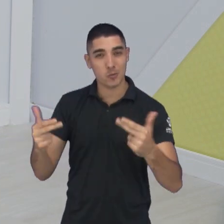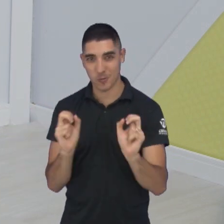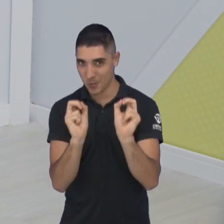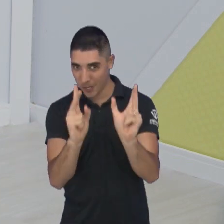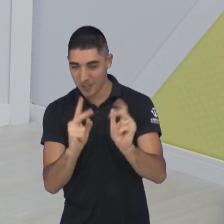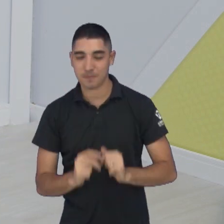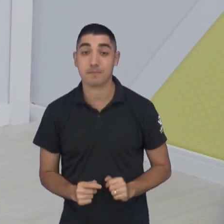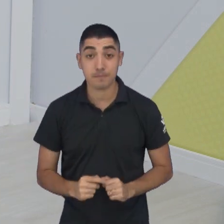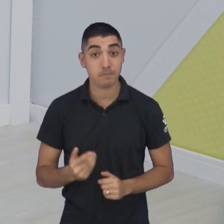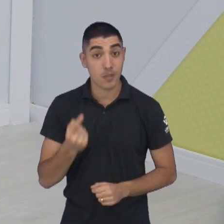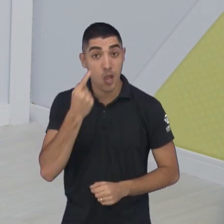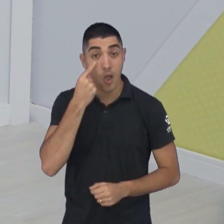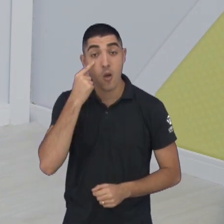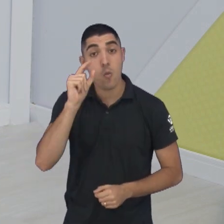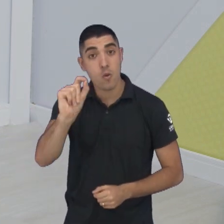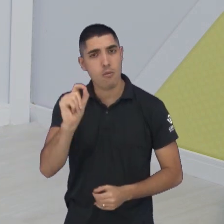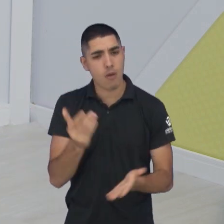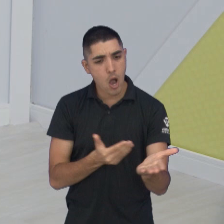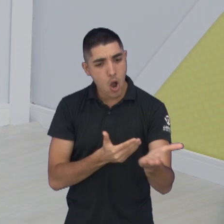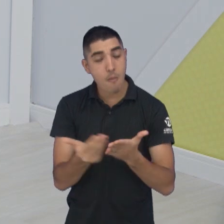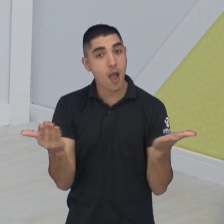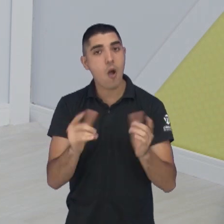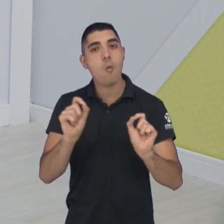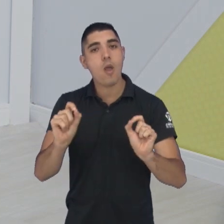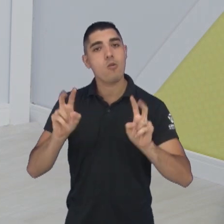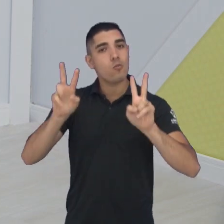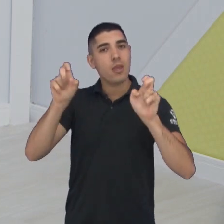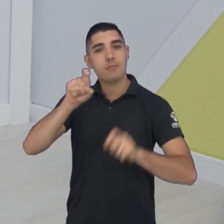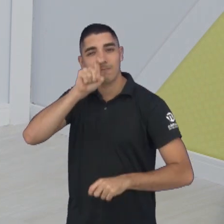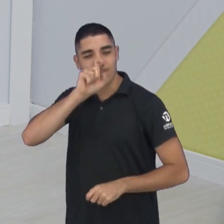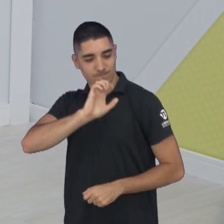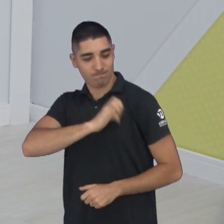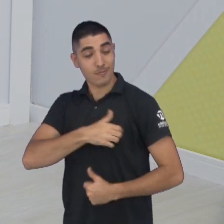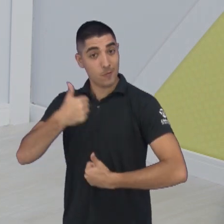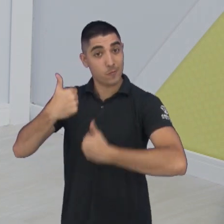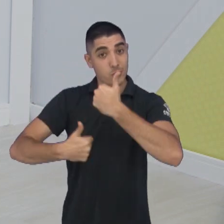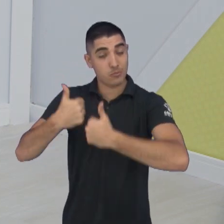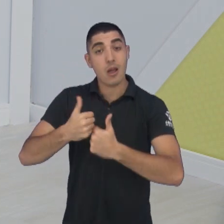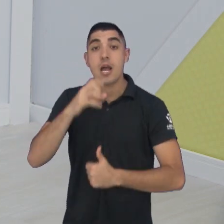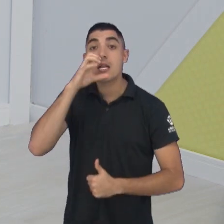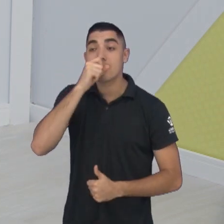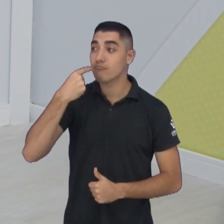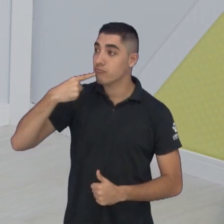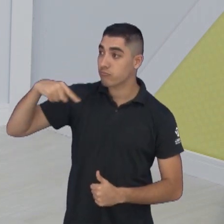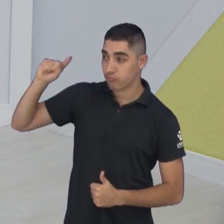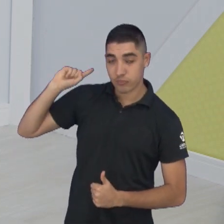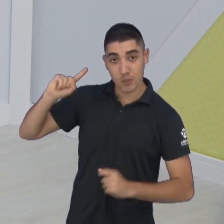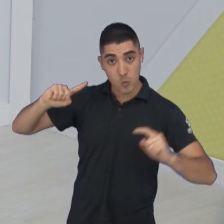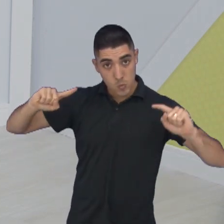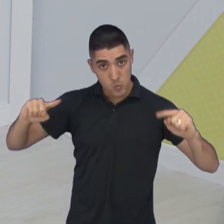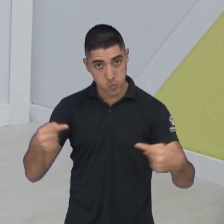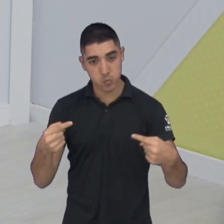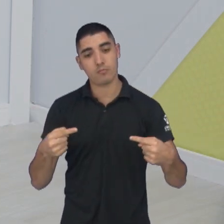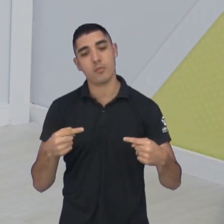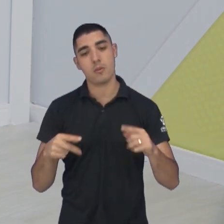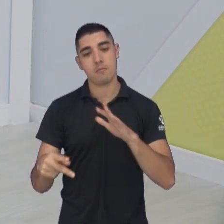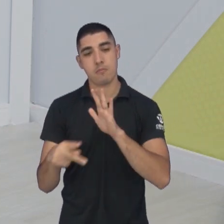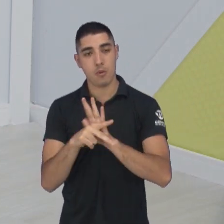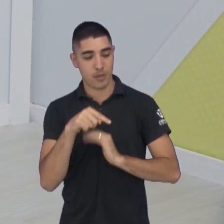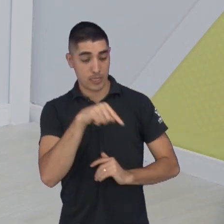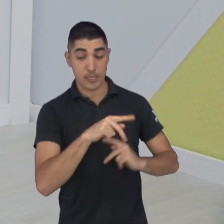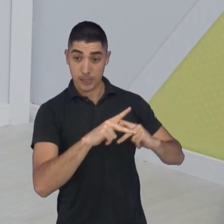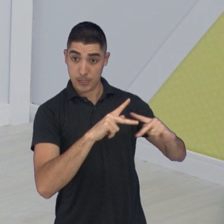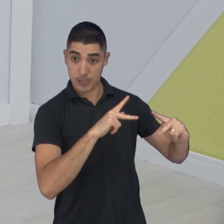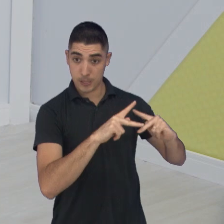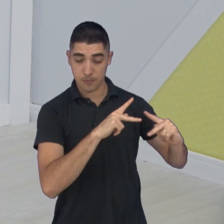E olha só, a gente começa falando da nossa Águia do Vale. O São José entrou em campo no último sábado contra a Portuguesa Santista,